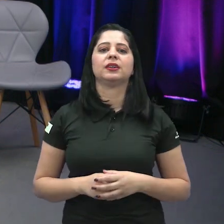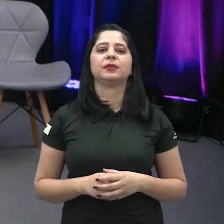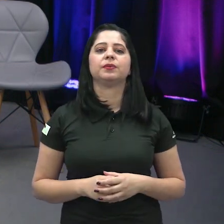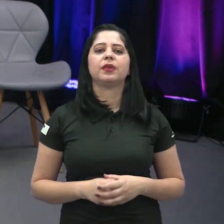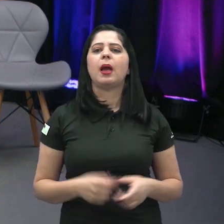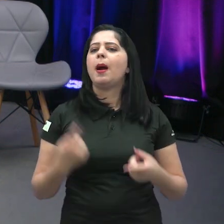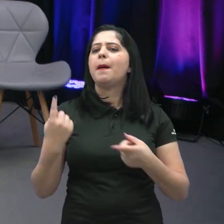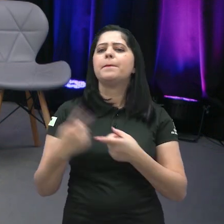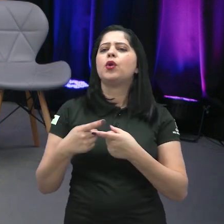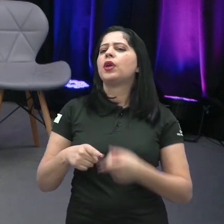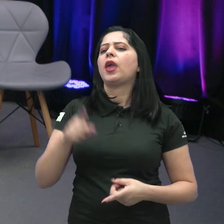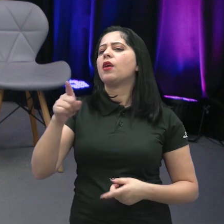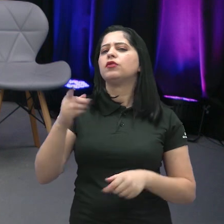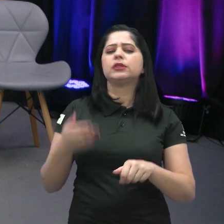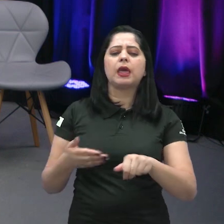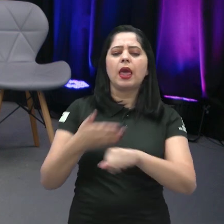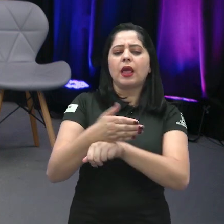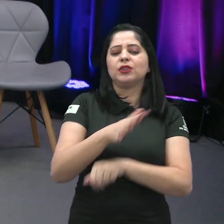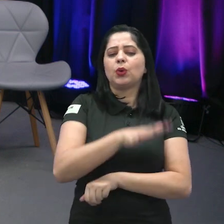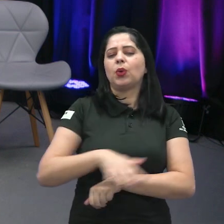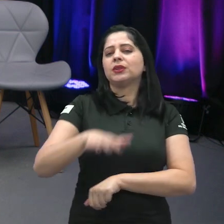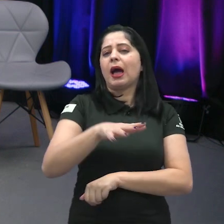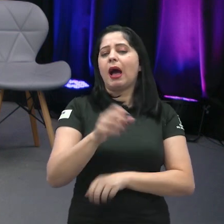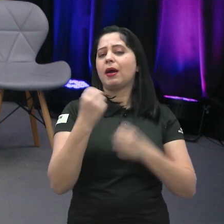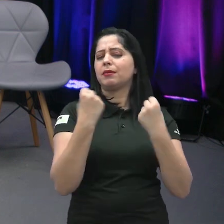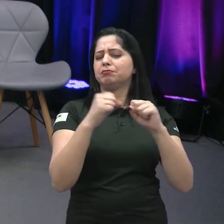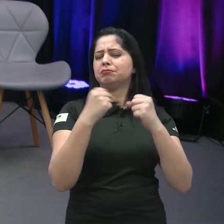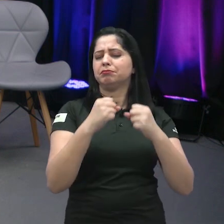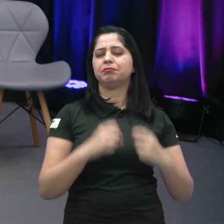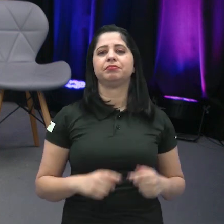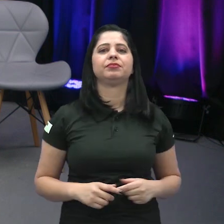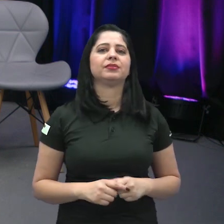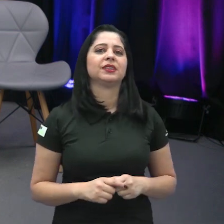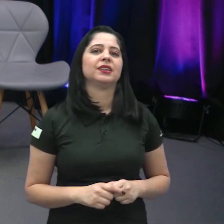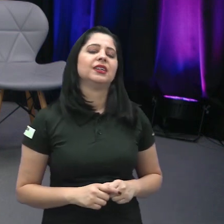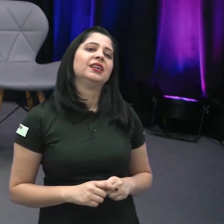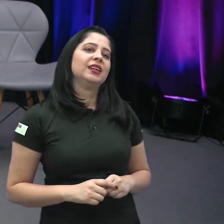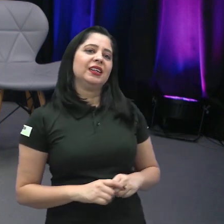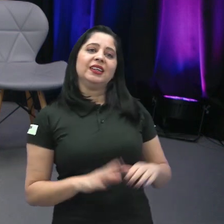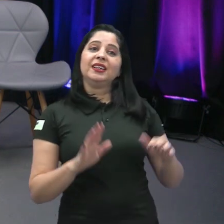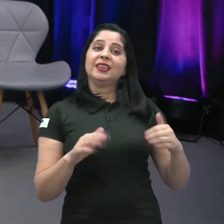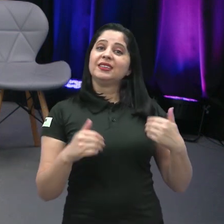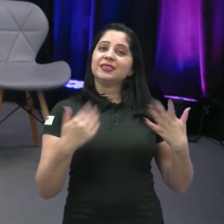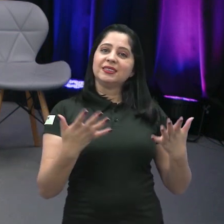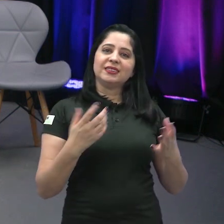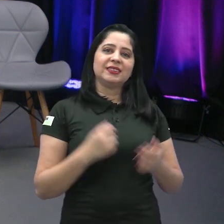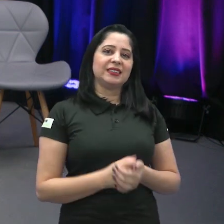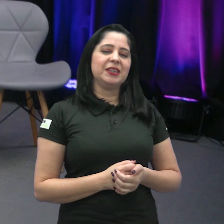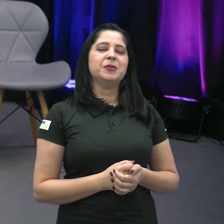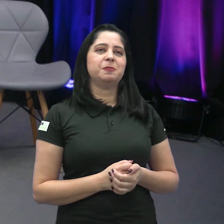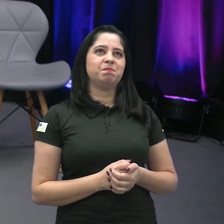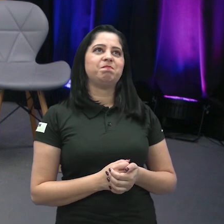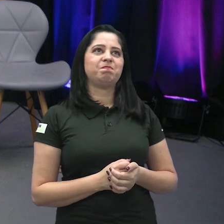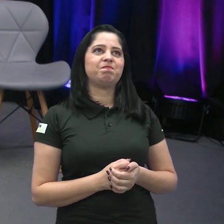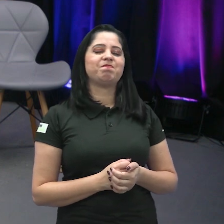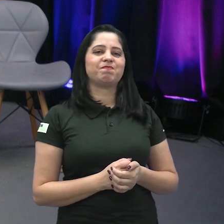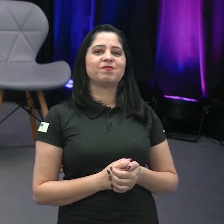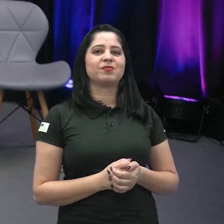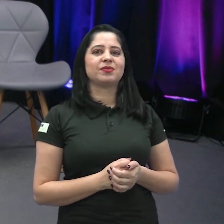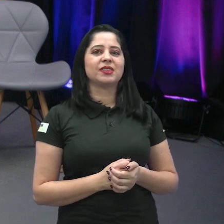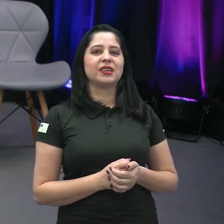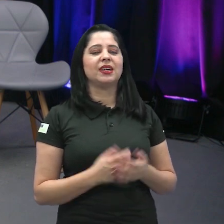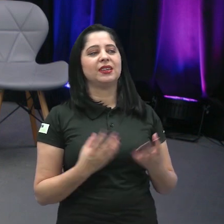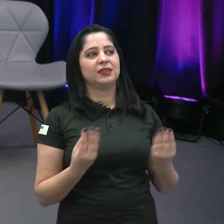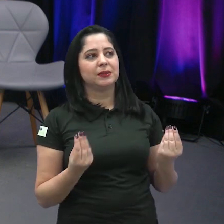mim, Felipe, o que te inspirou a seguir a carreira de educador físico? A inspiração, nada mais, nada menos, ela foi